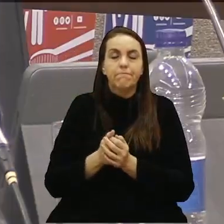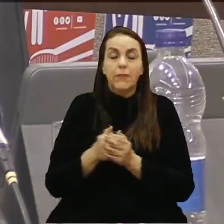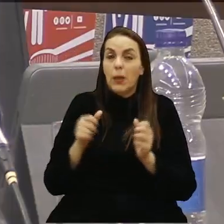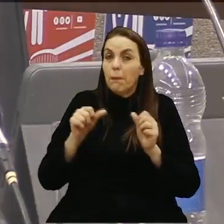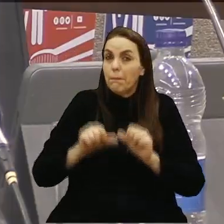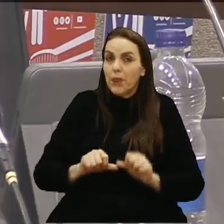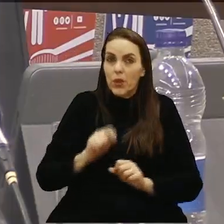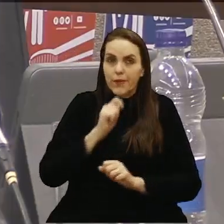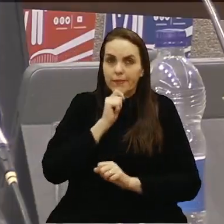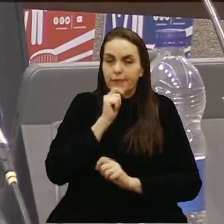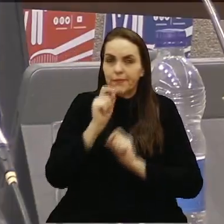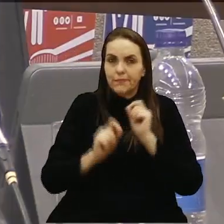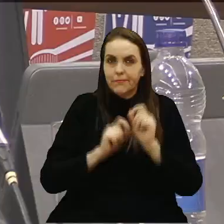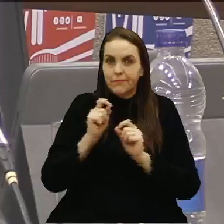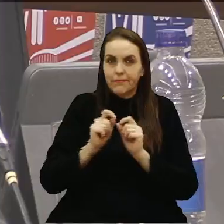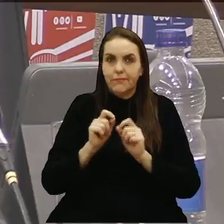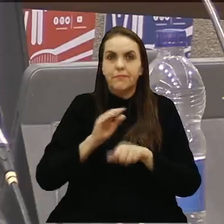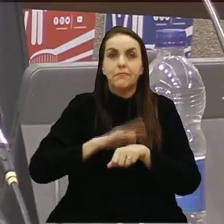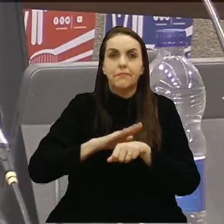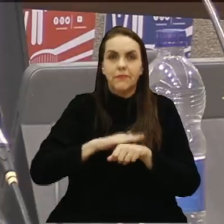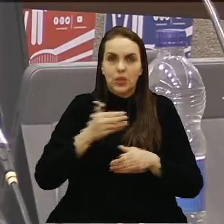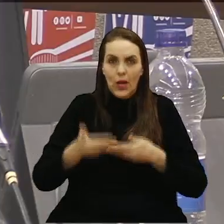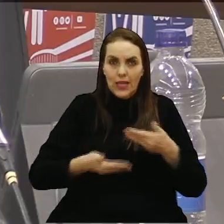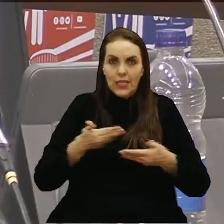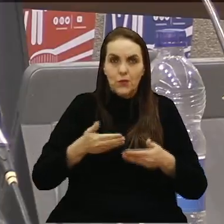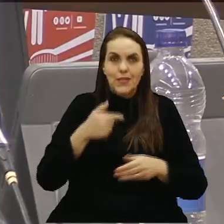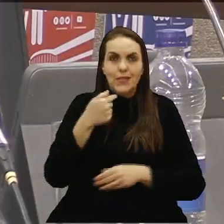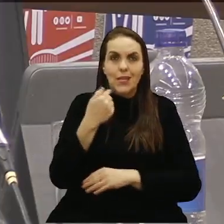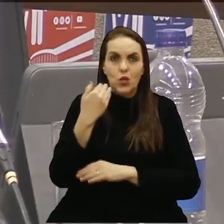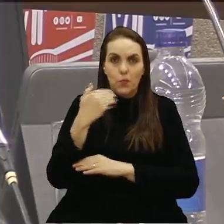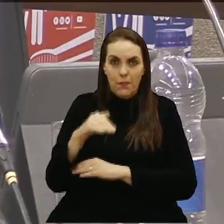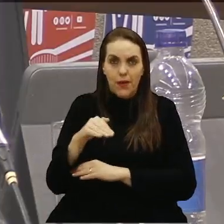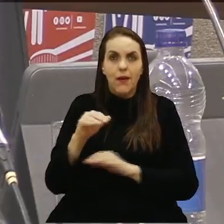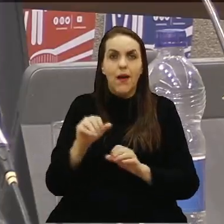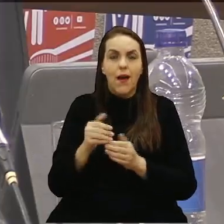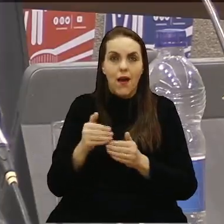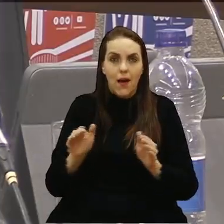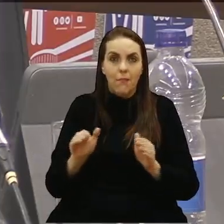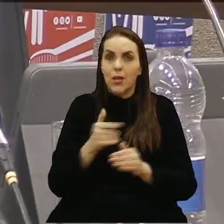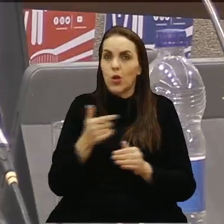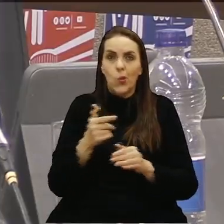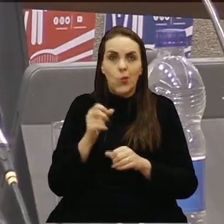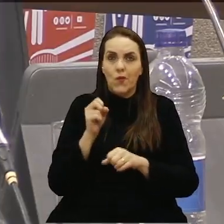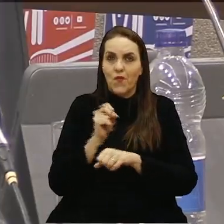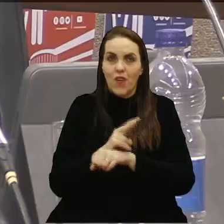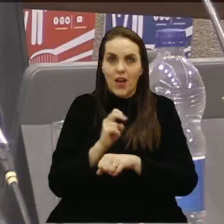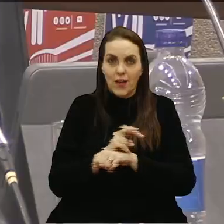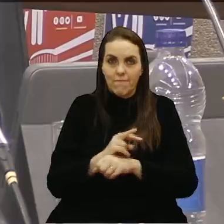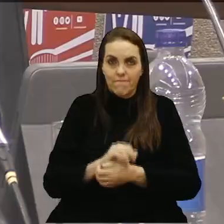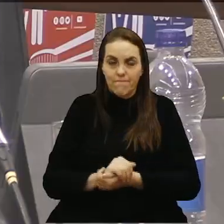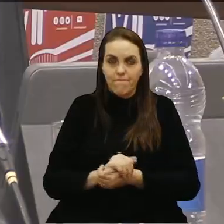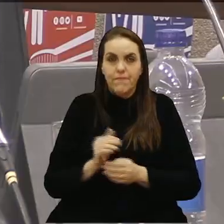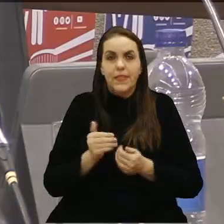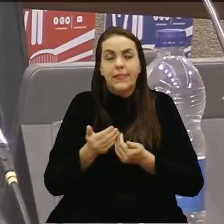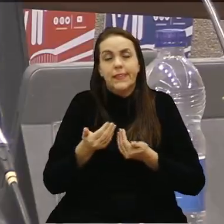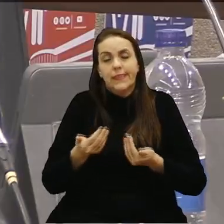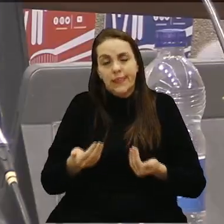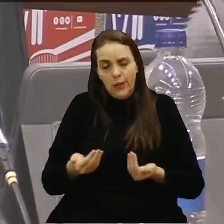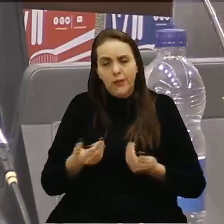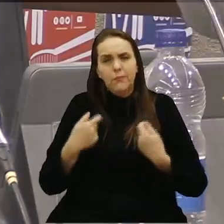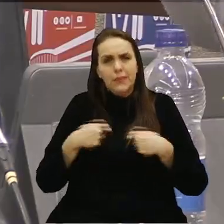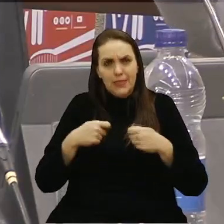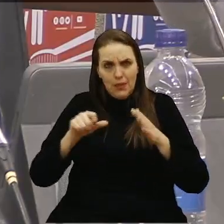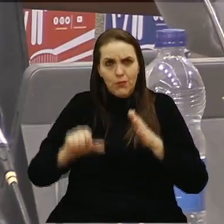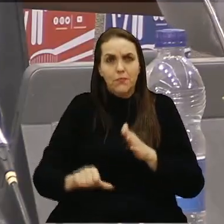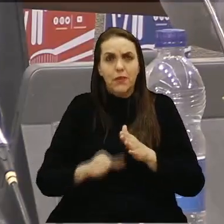tudo, vereador, é quando chega na hora de atendimento, às 7h30, quando abre a UBS, não tem vaga. Então, nós precisamos de